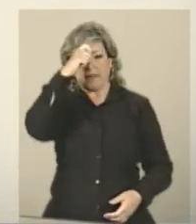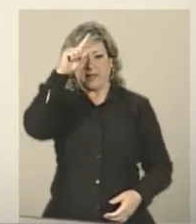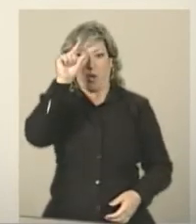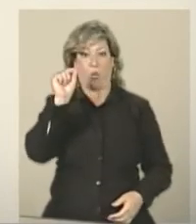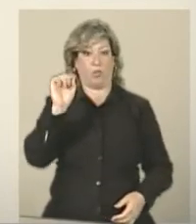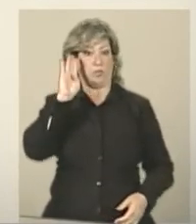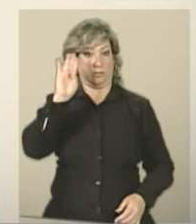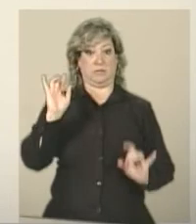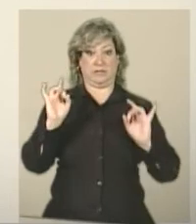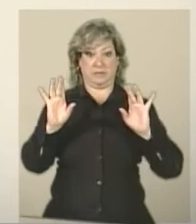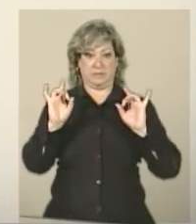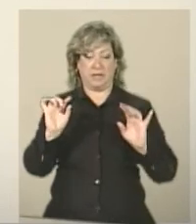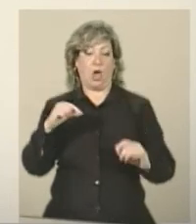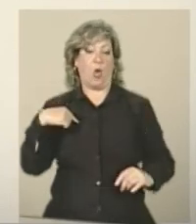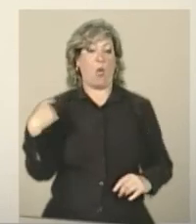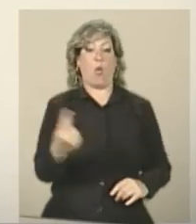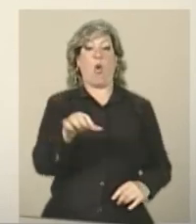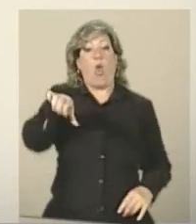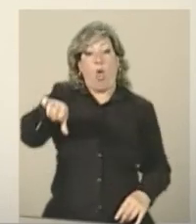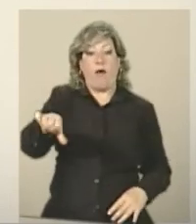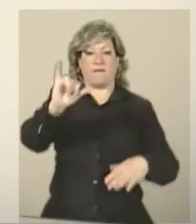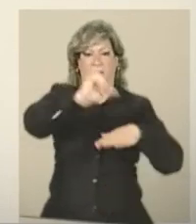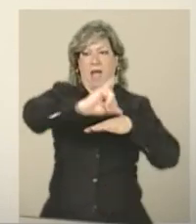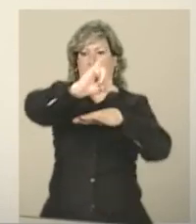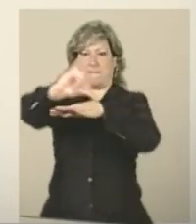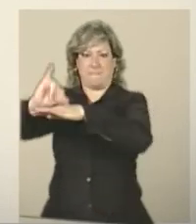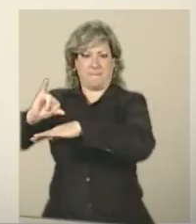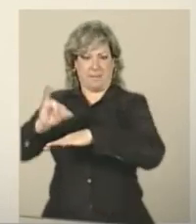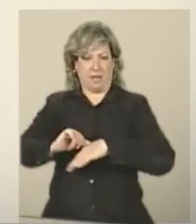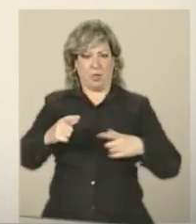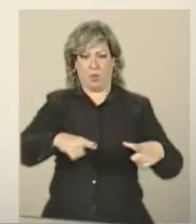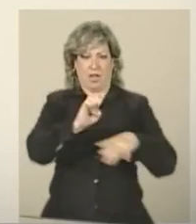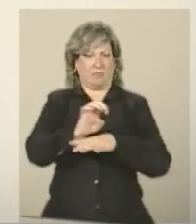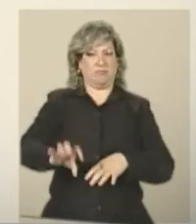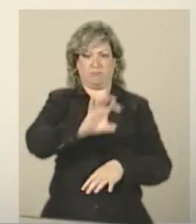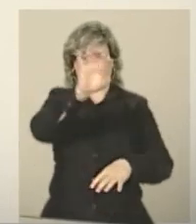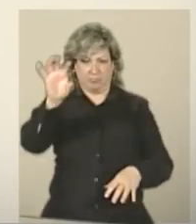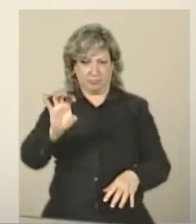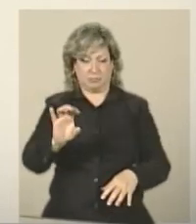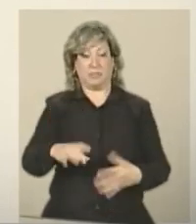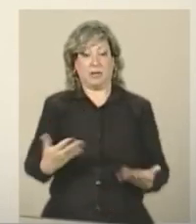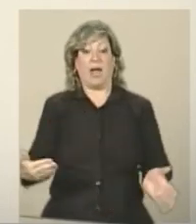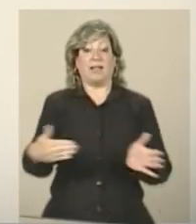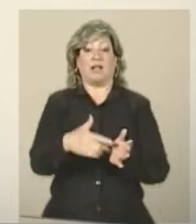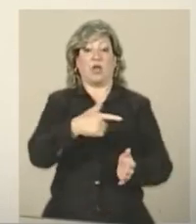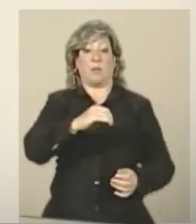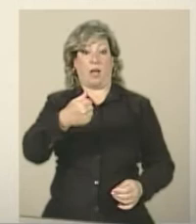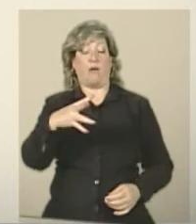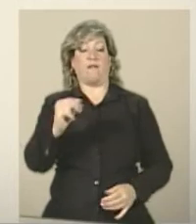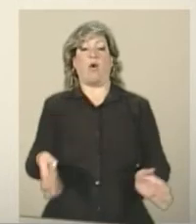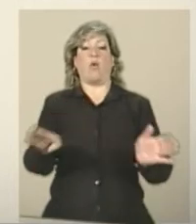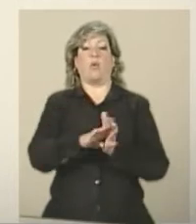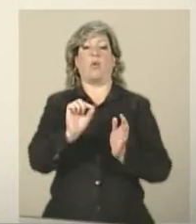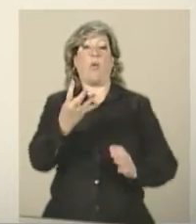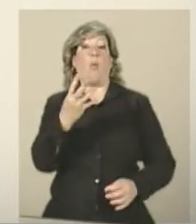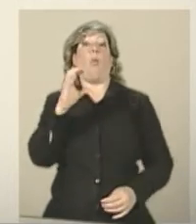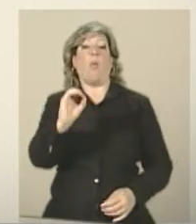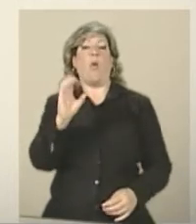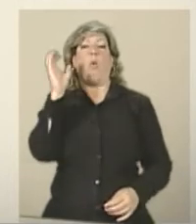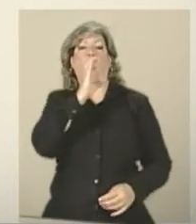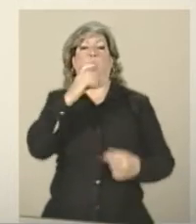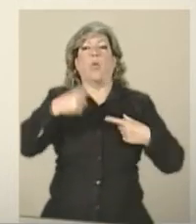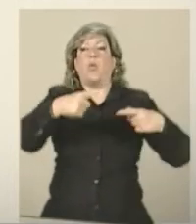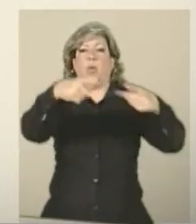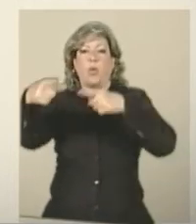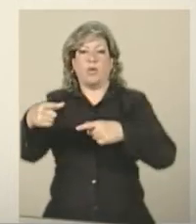de referência em nove capitais até 2014 Luciano nós vamos chegar a 40 emergências